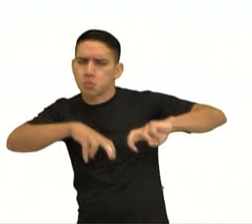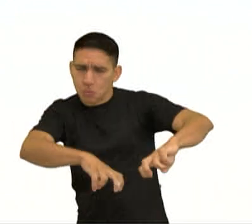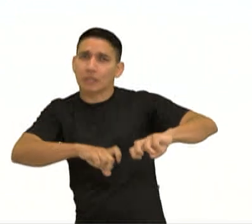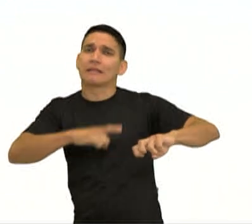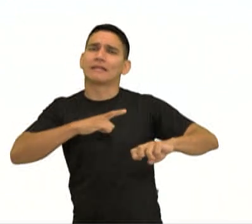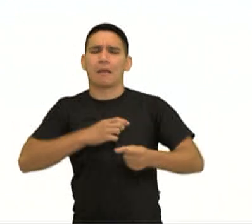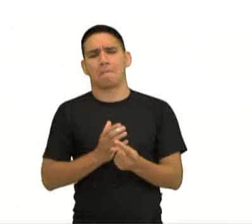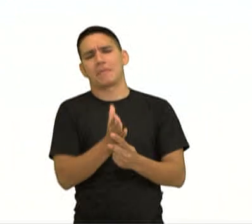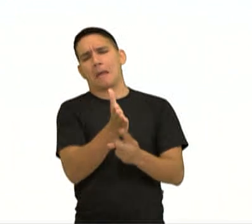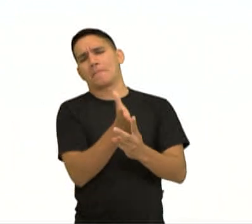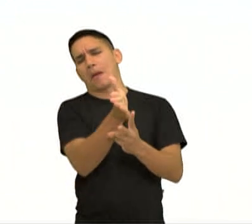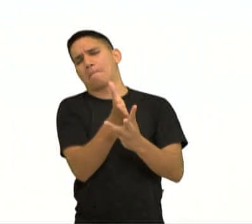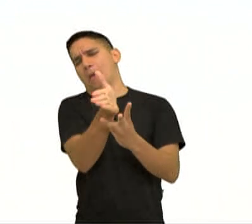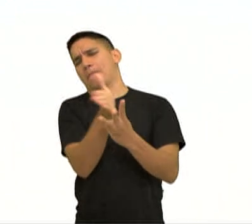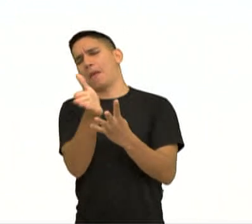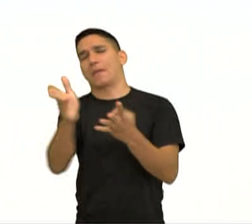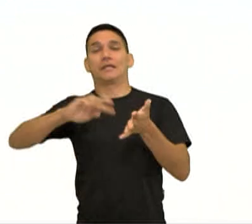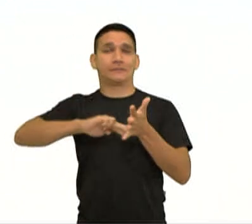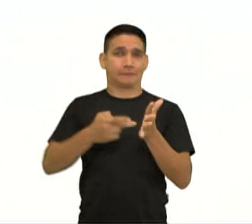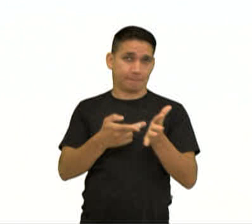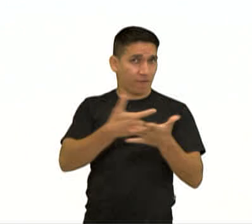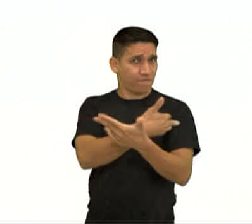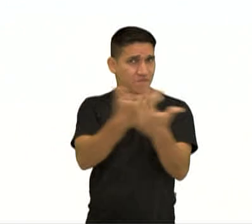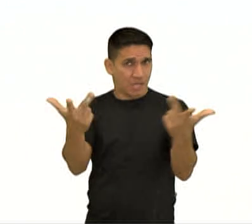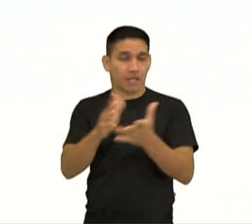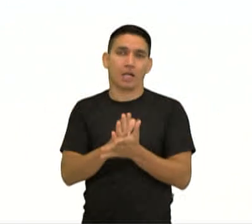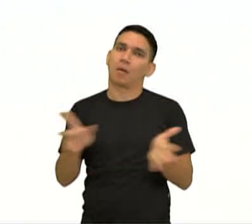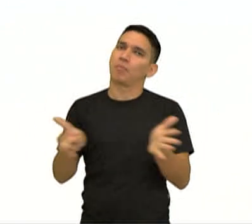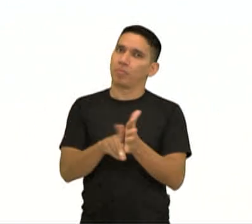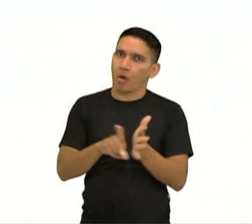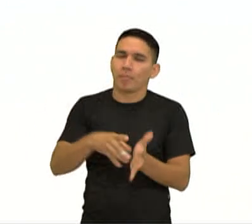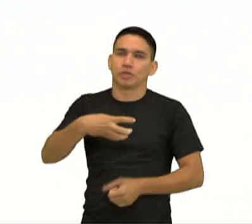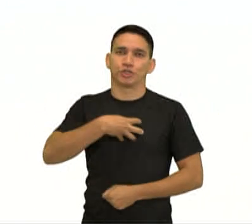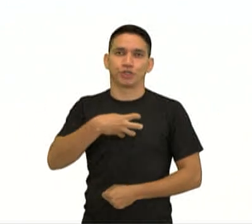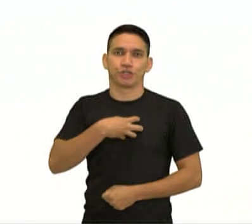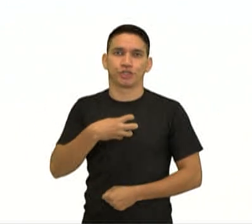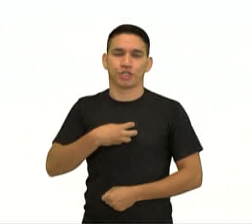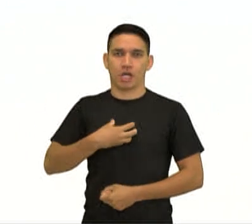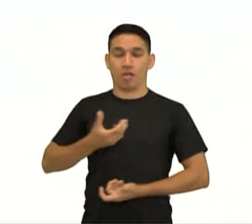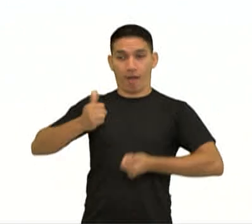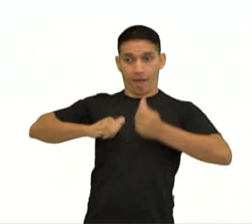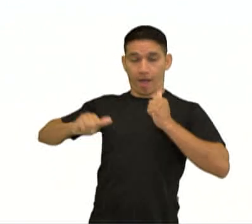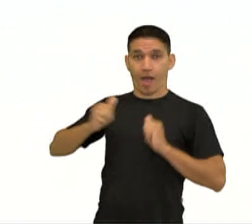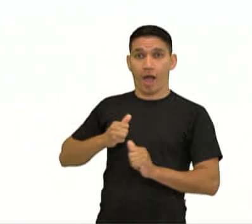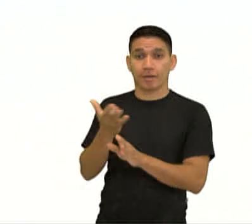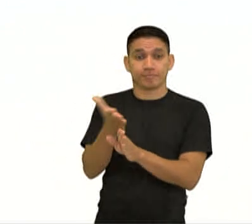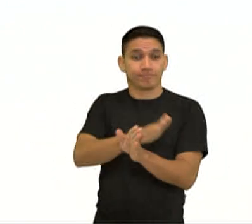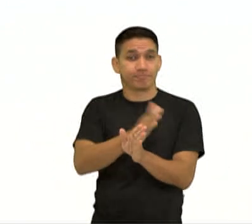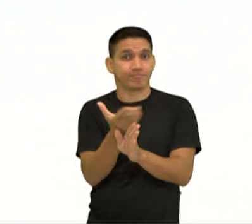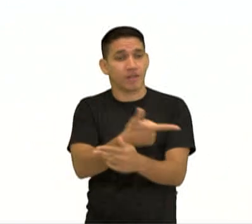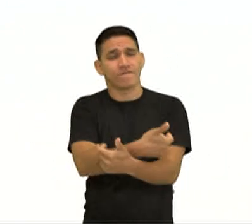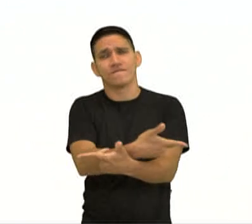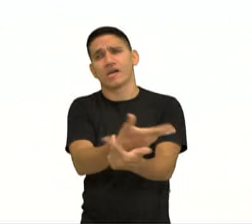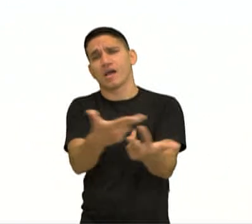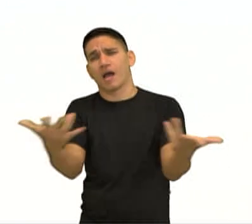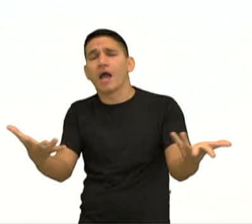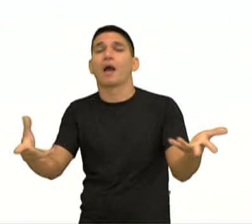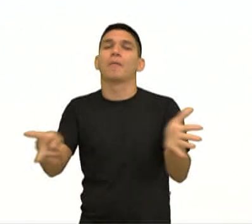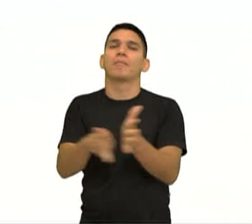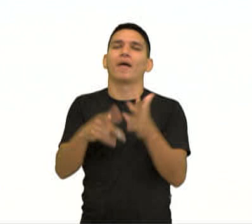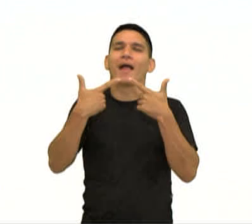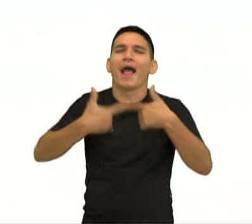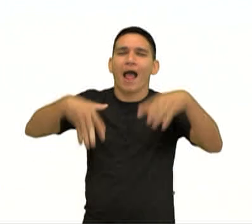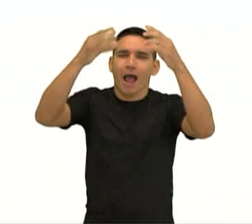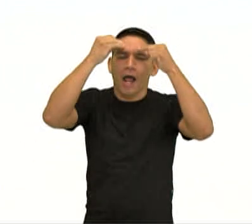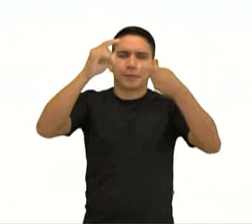múltiplos significados. A performance é uma modalidade artística híbrida, isto é, que pode mesclar diversas linguagens